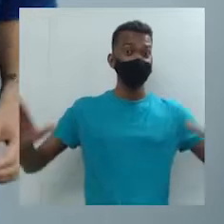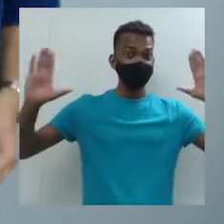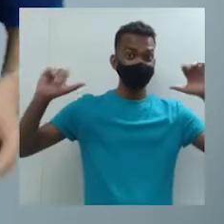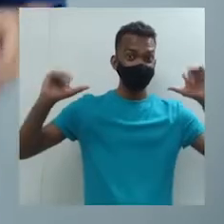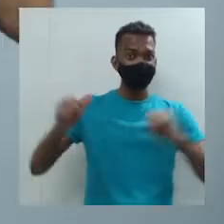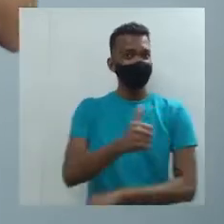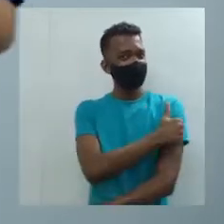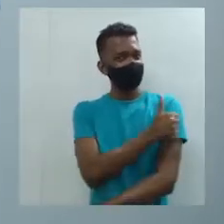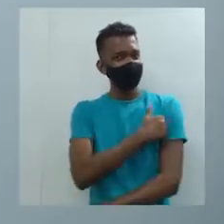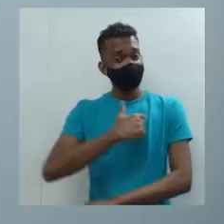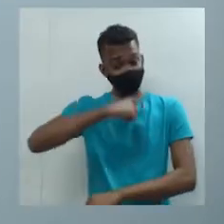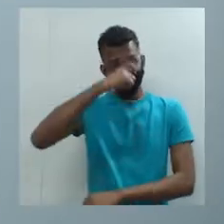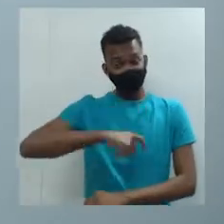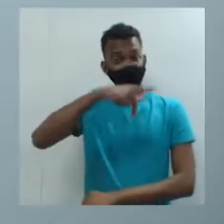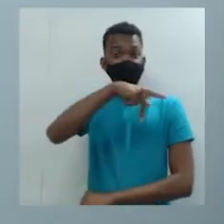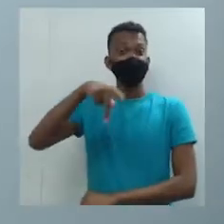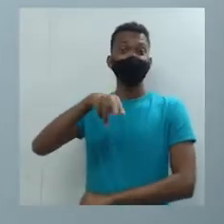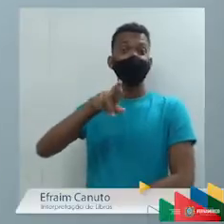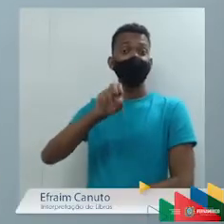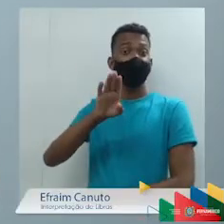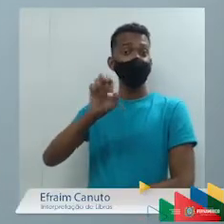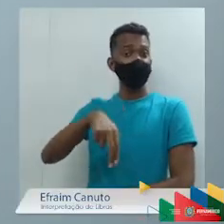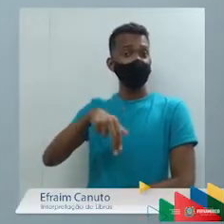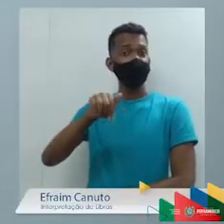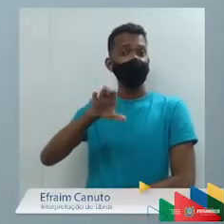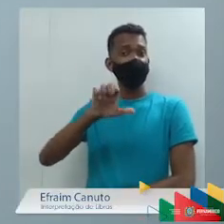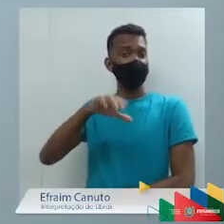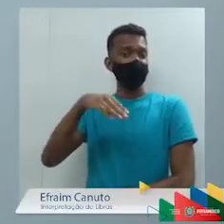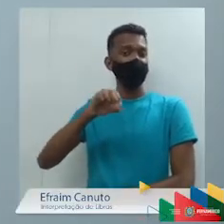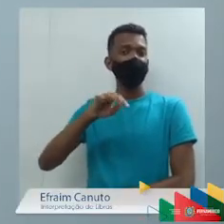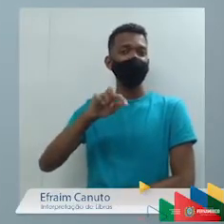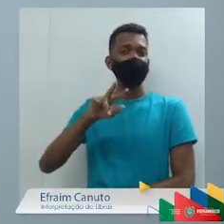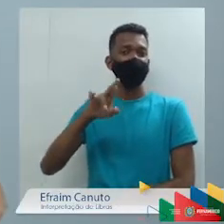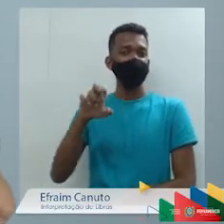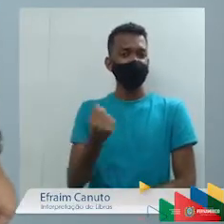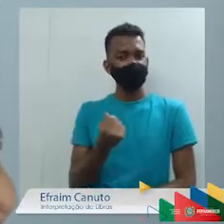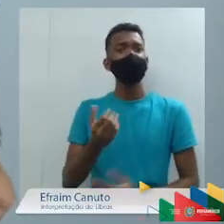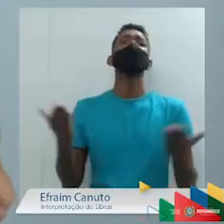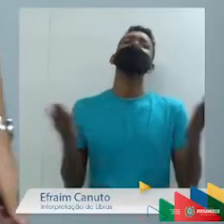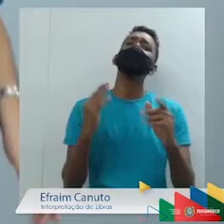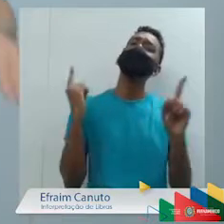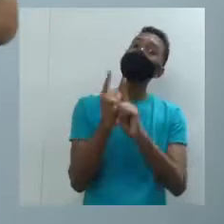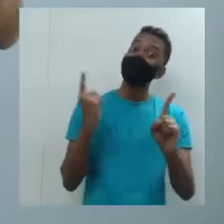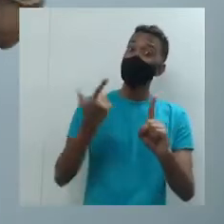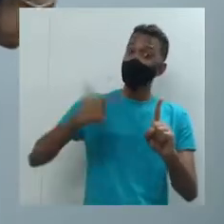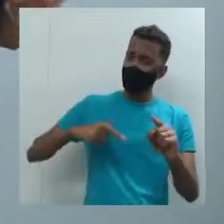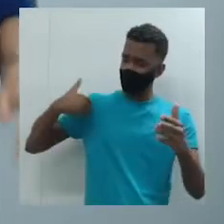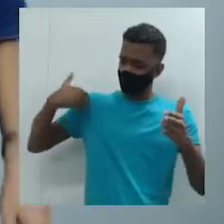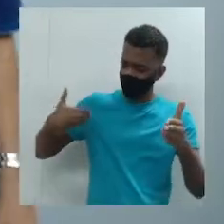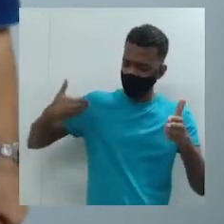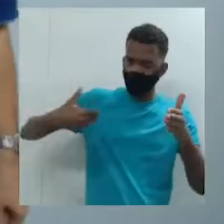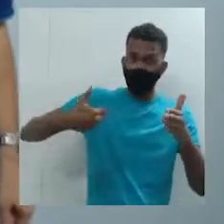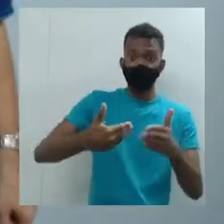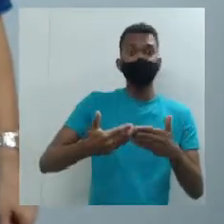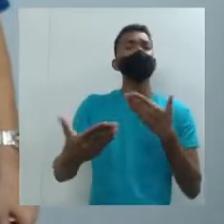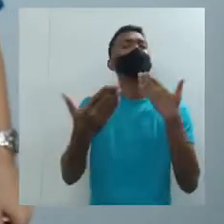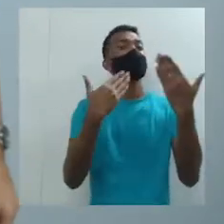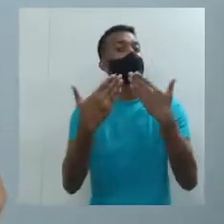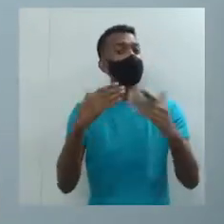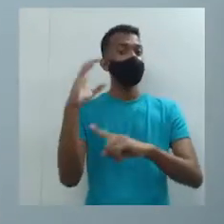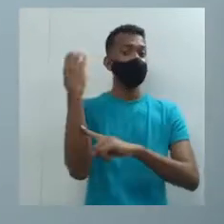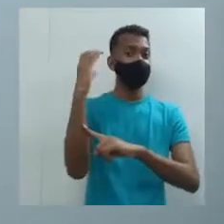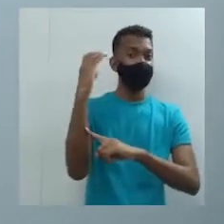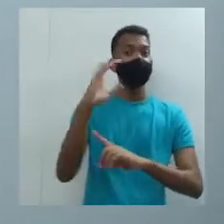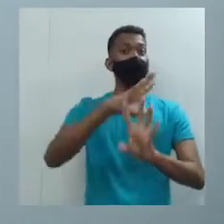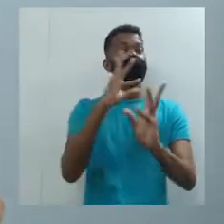Olá, estudantes! Eu sou o professor Robson Anselmo Tavares e hoje nós temos mais um encontro da nossa série Papo